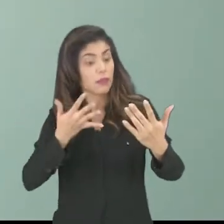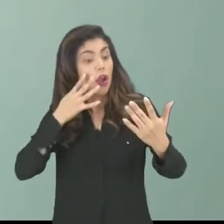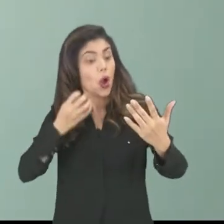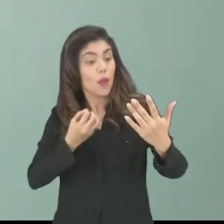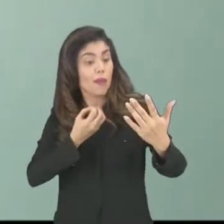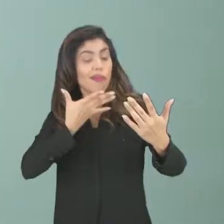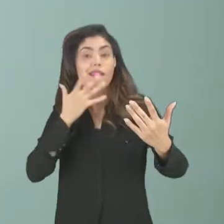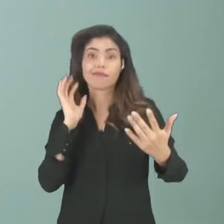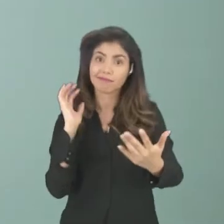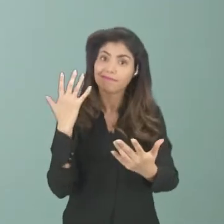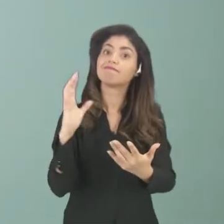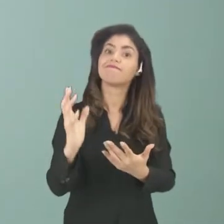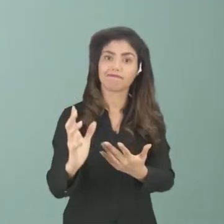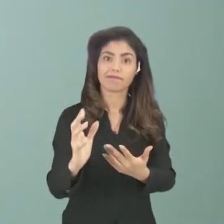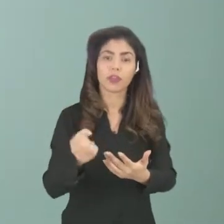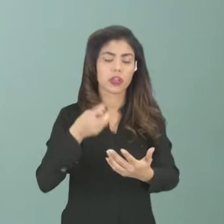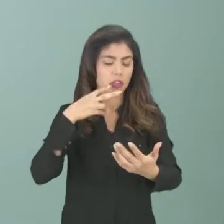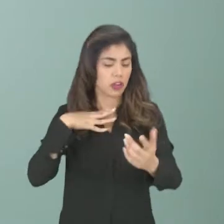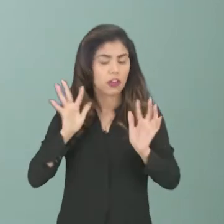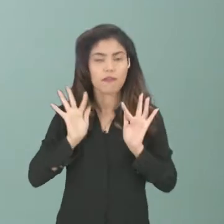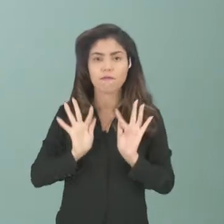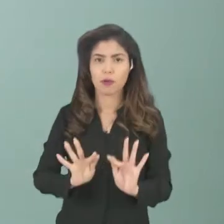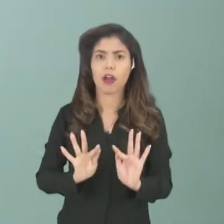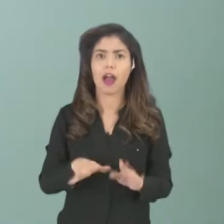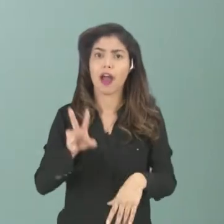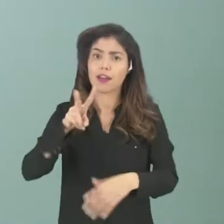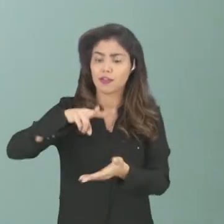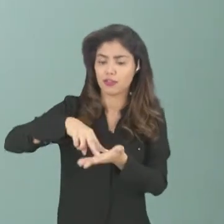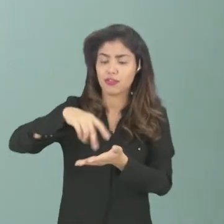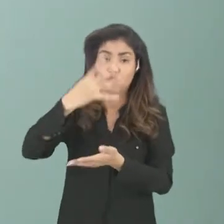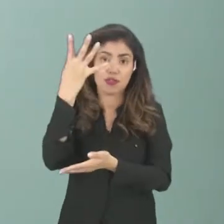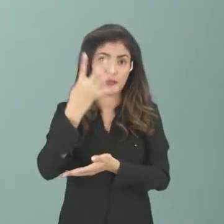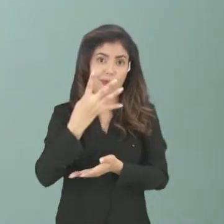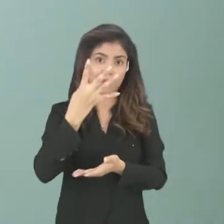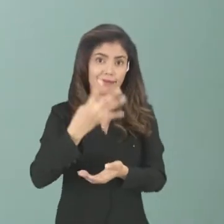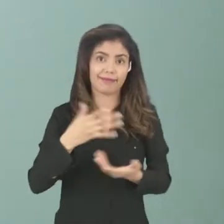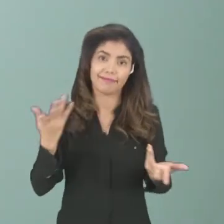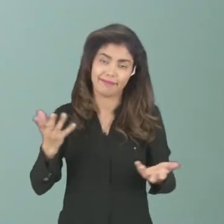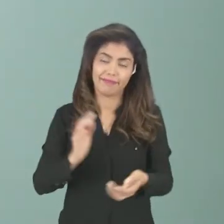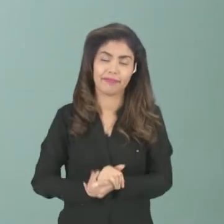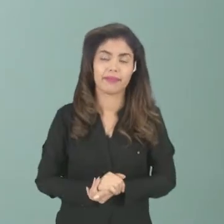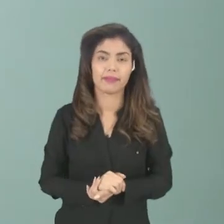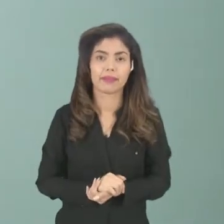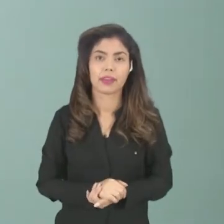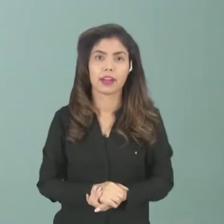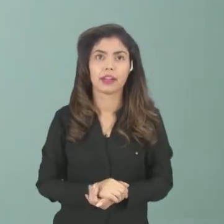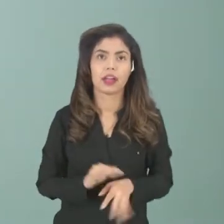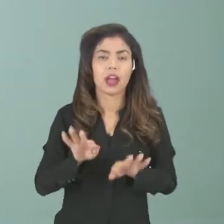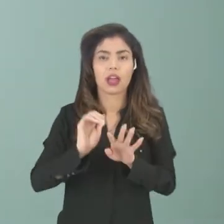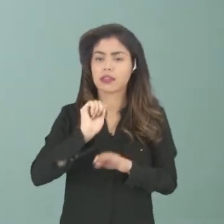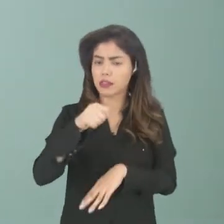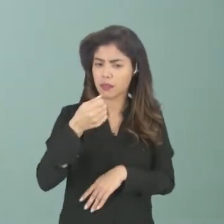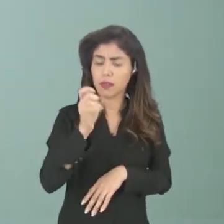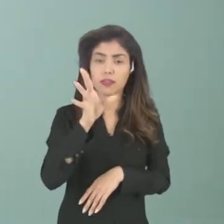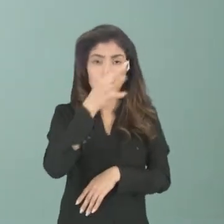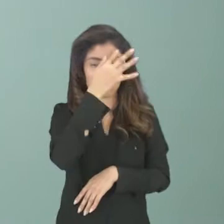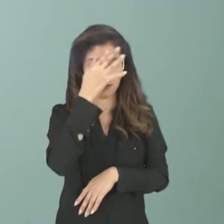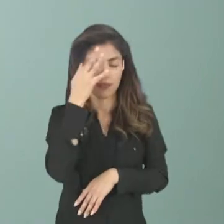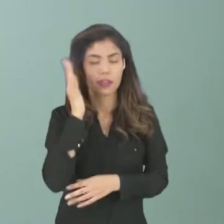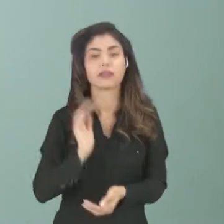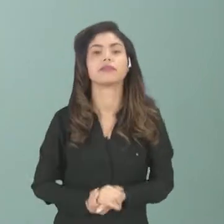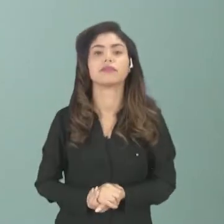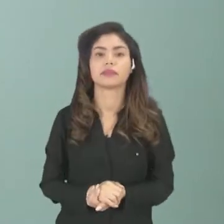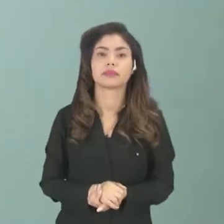bom selvagem que ficou com vontade de andar de 4 patas. Então, assim, isso é simbólico na filosofia, né?